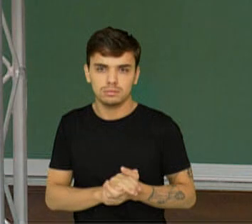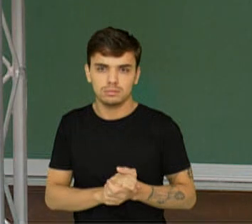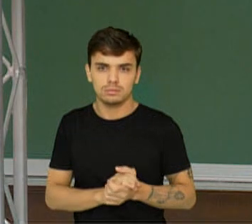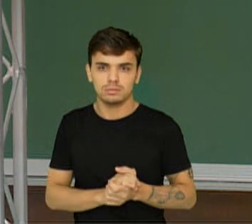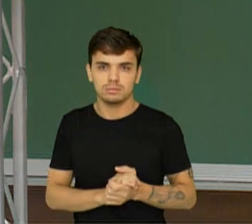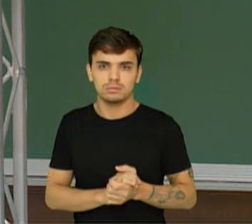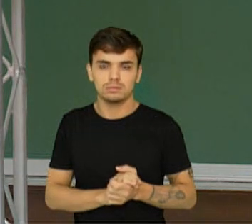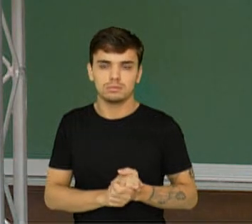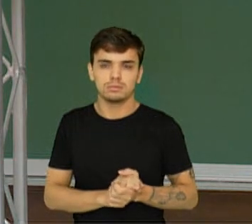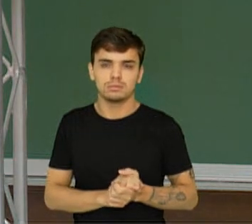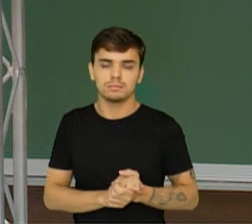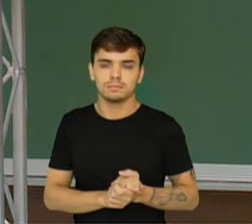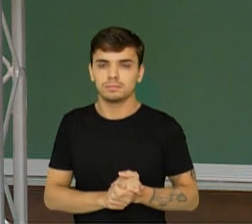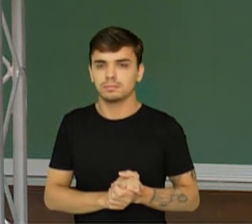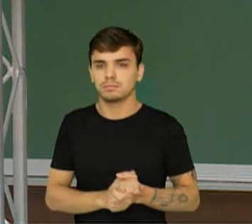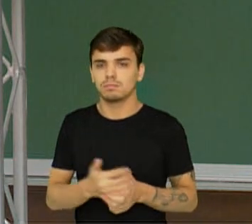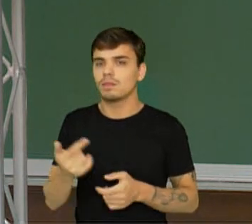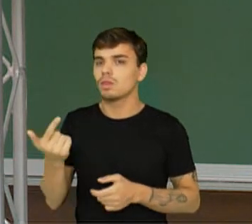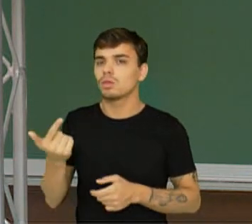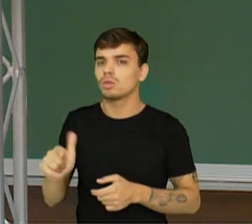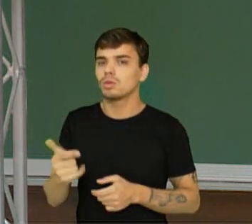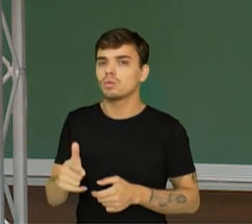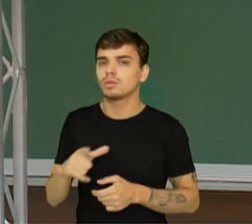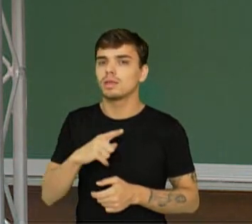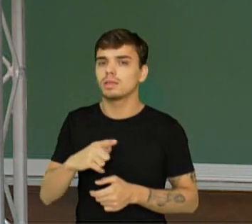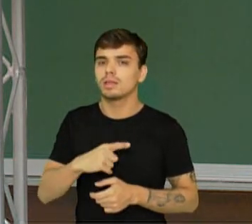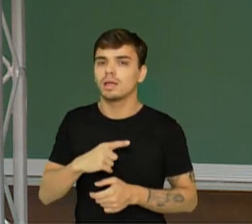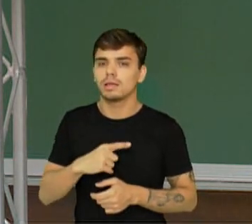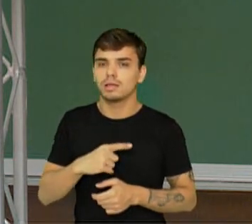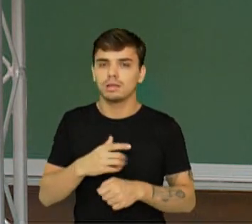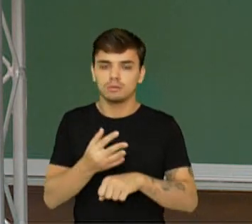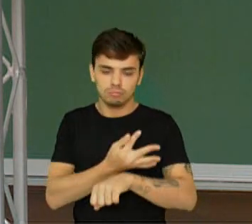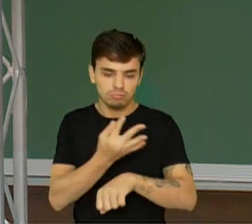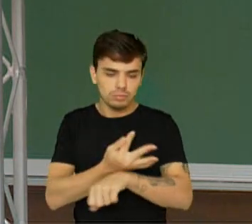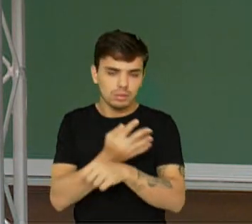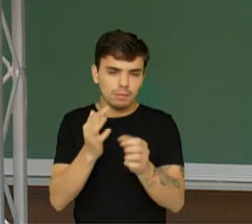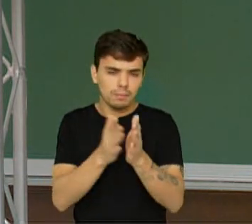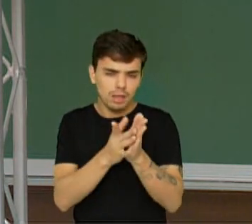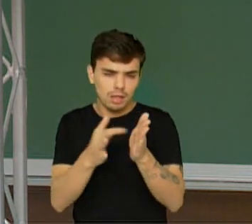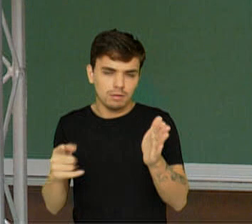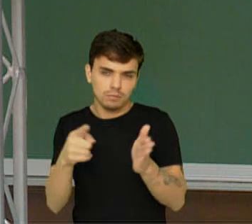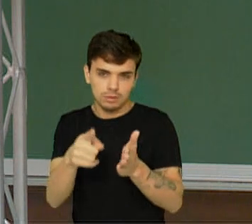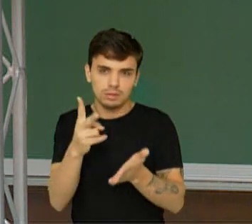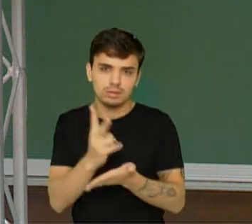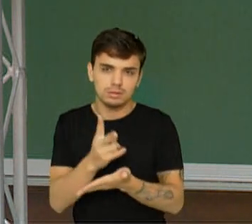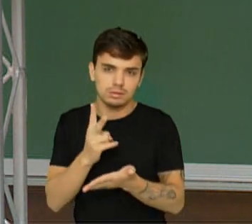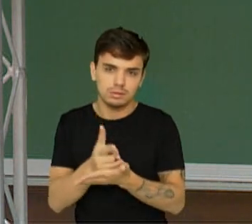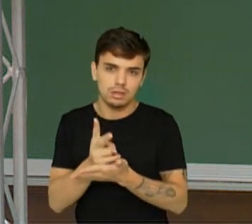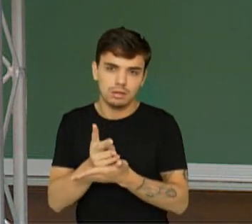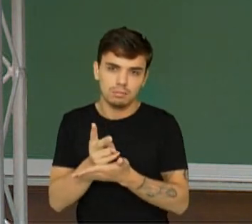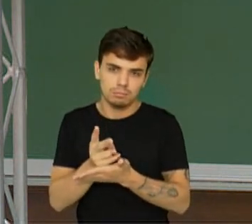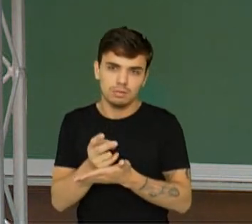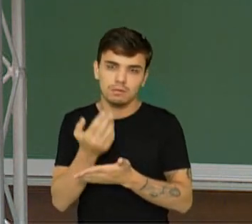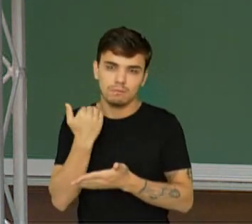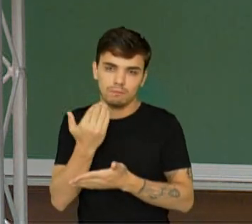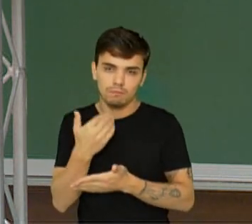porções pequenas, ela não tem um efeito prolongado, ela não te sacia, então você está sempre beliscando, porque não saciou, deu fome de